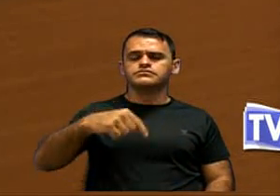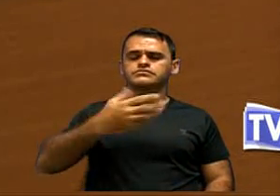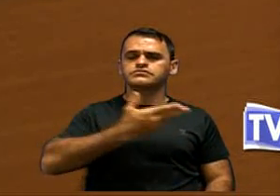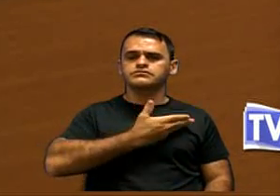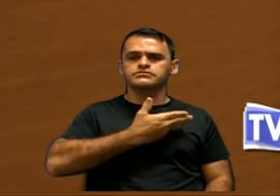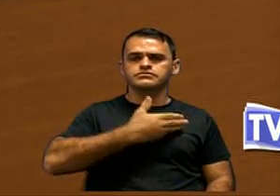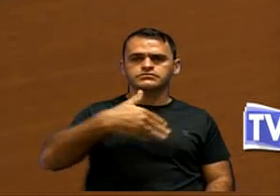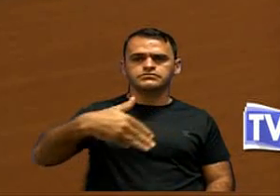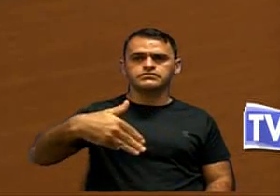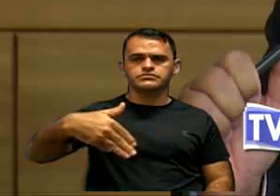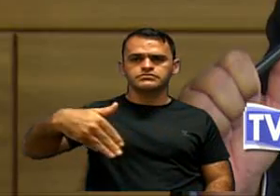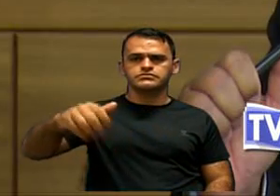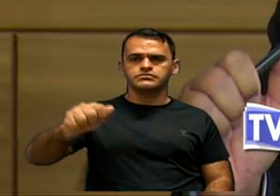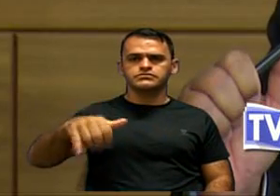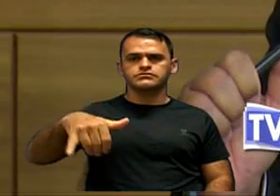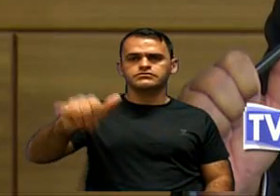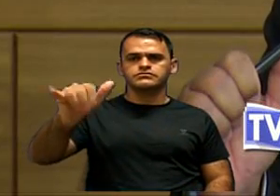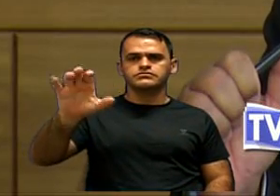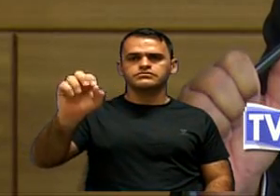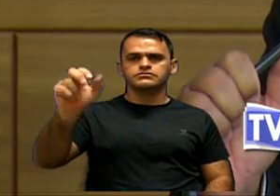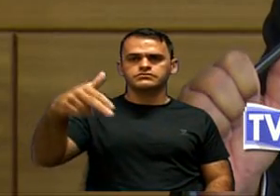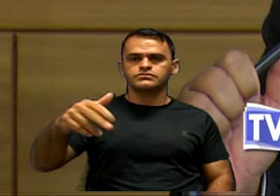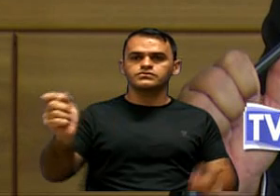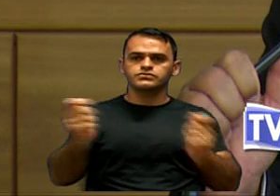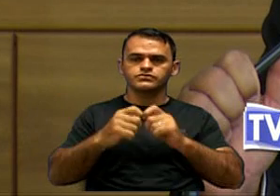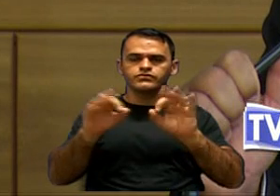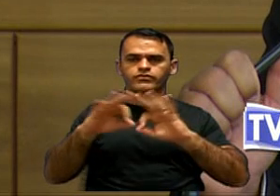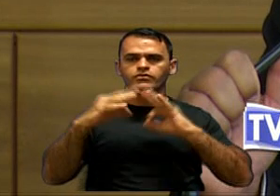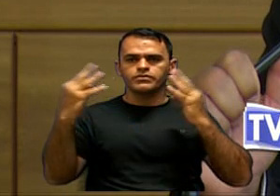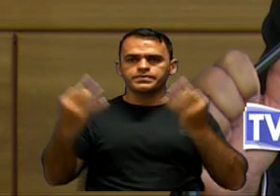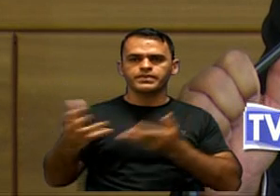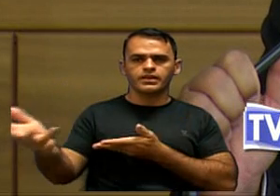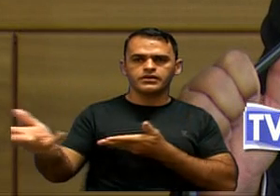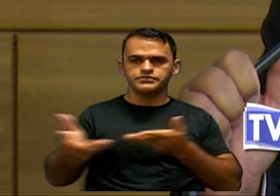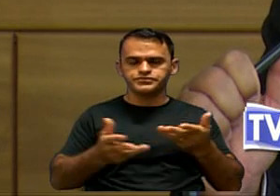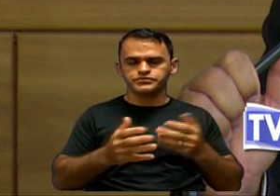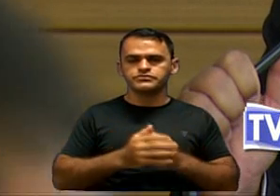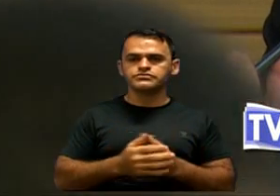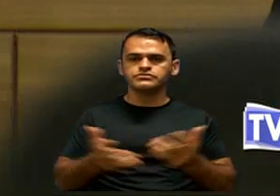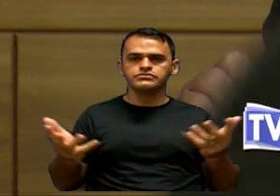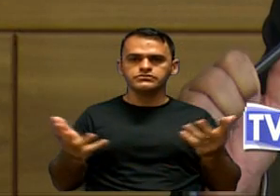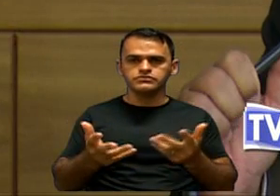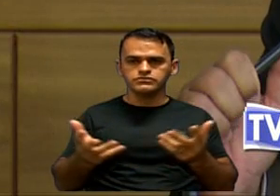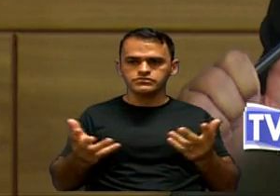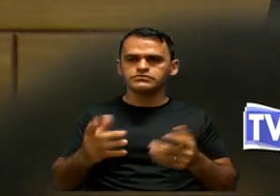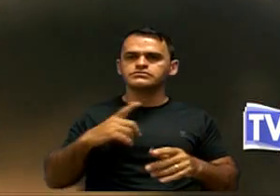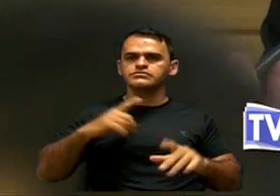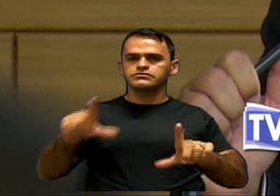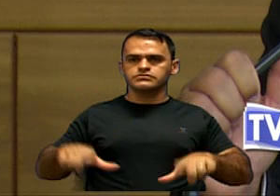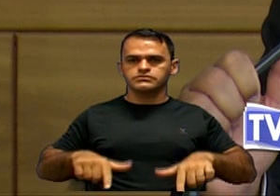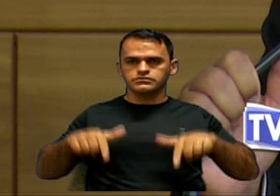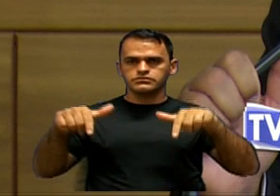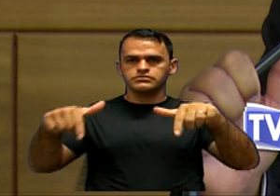lá, o Maico Moreira, pastor Maico Moreira, está com a sua família, tudo convidado aqui. Vieram hoje para receber uma homenagem aqui no plenário da Câmara Municipal de